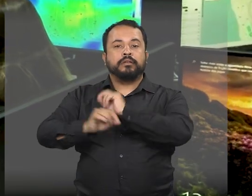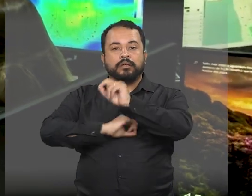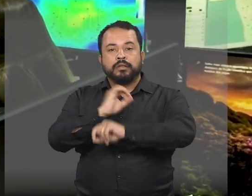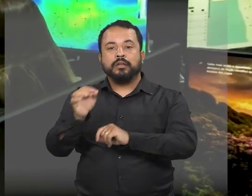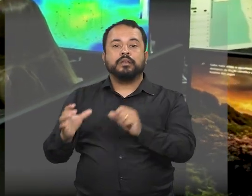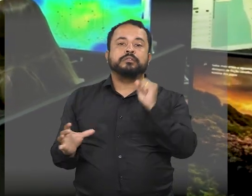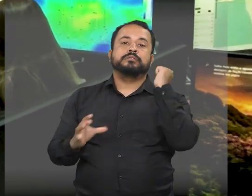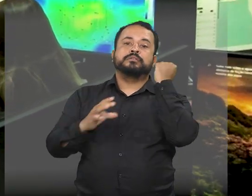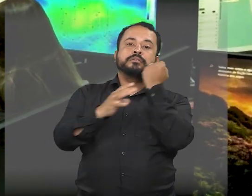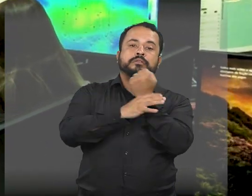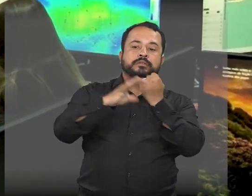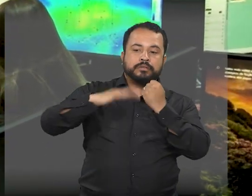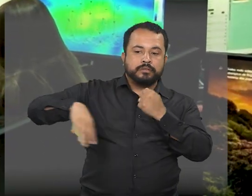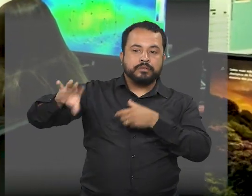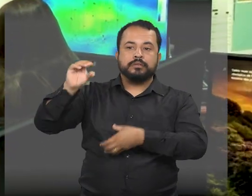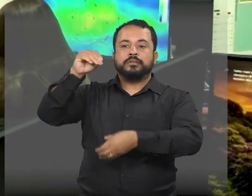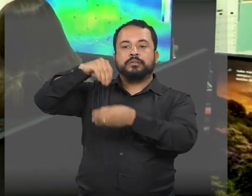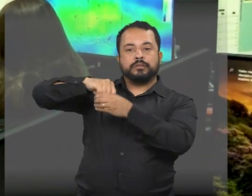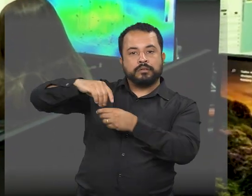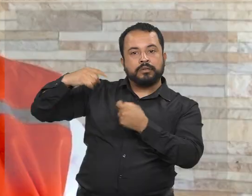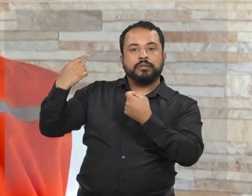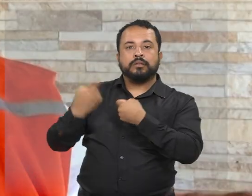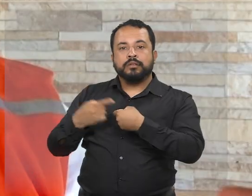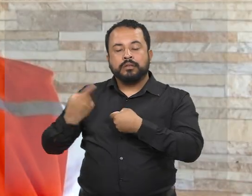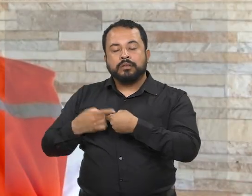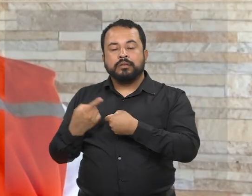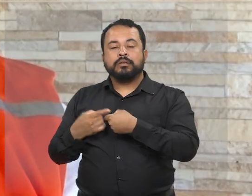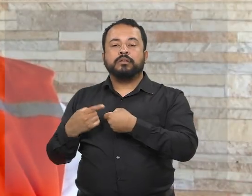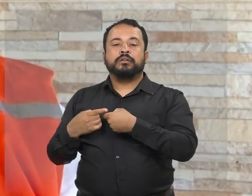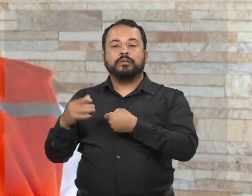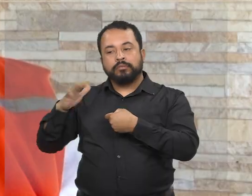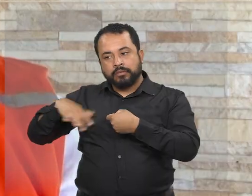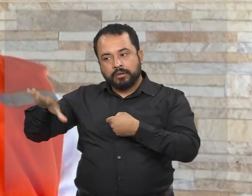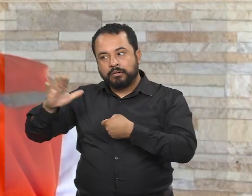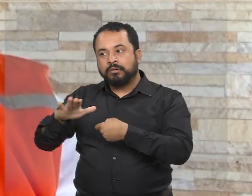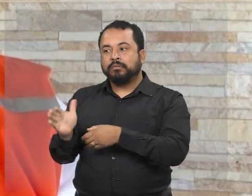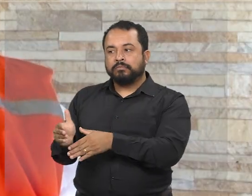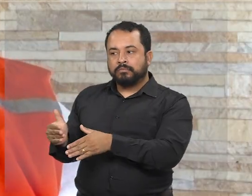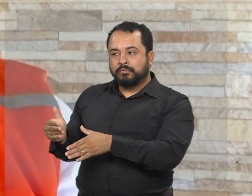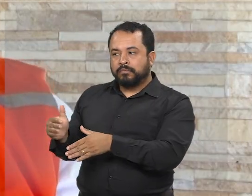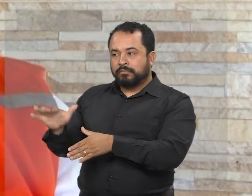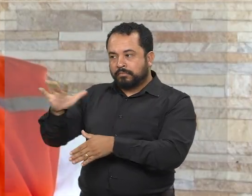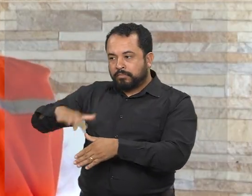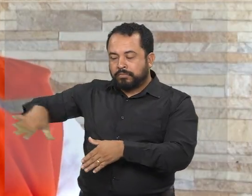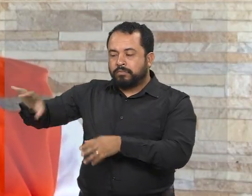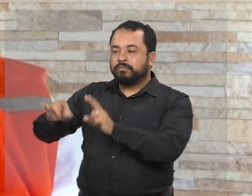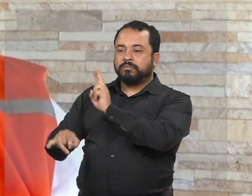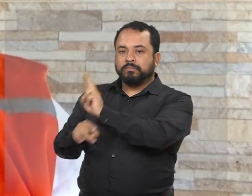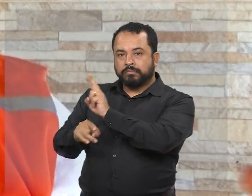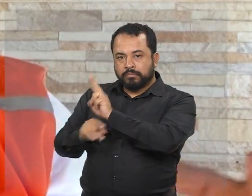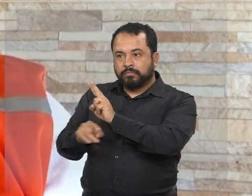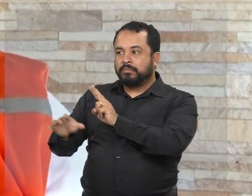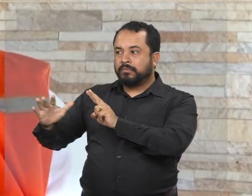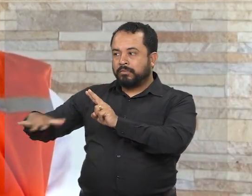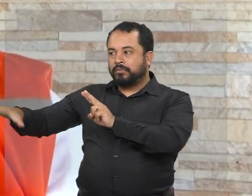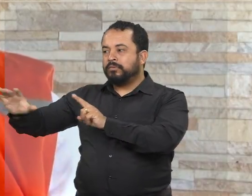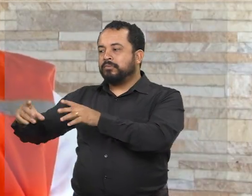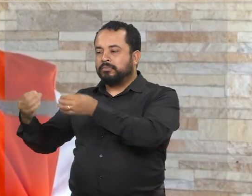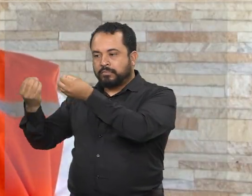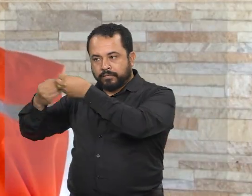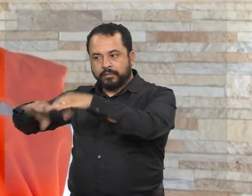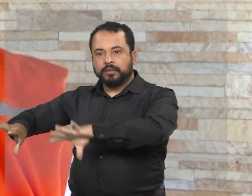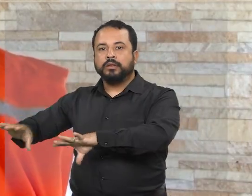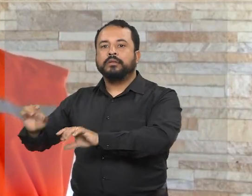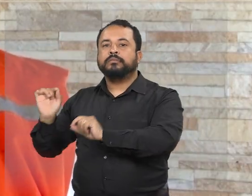é claro, a segurança dentro da nossa cidade, delimitando realmente a área que pode ser afetada e que já foi